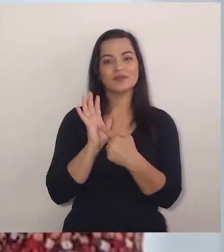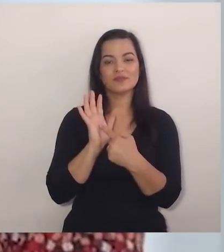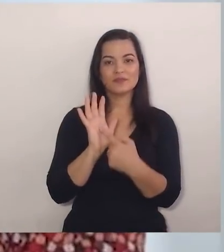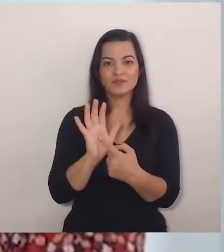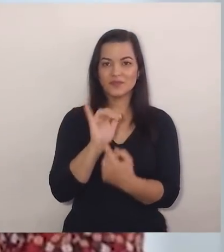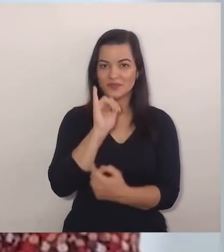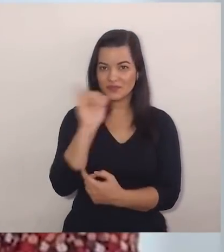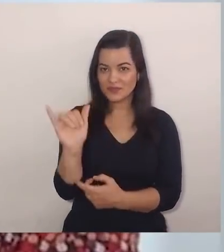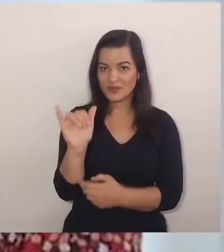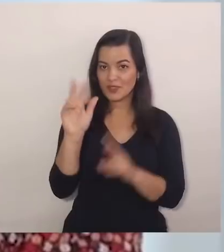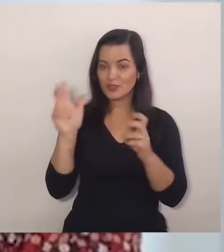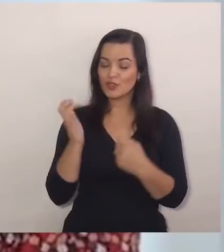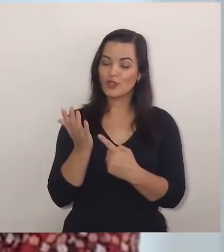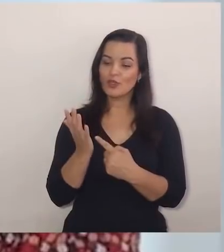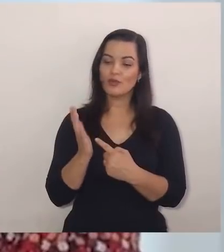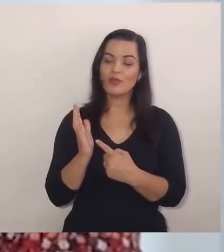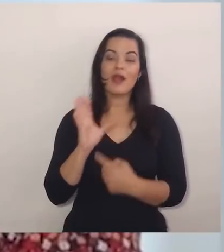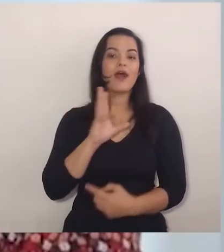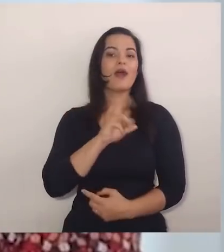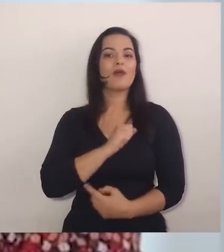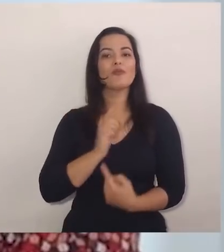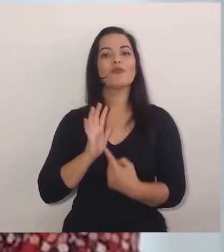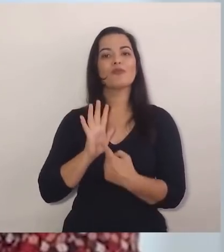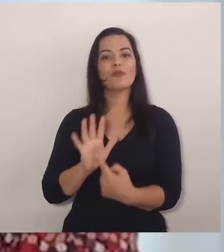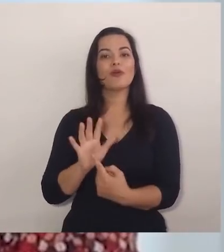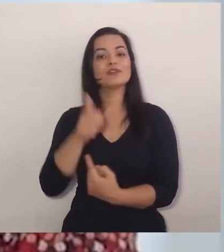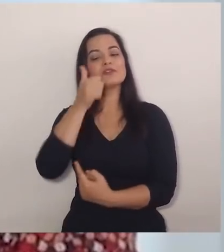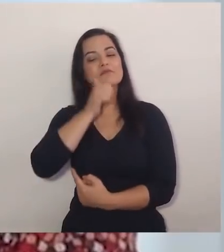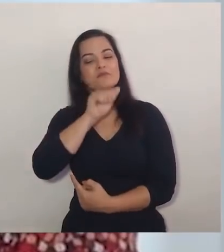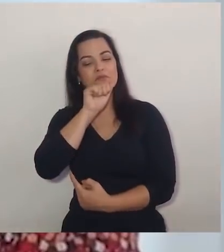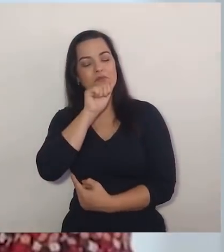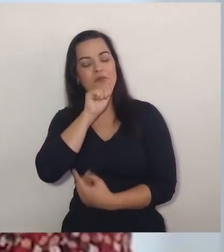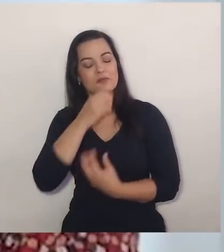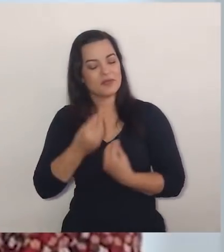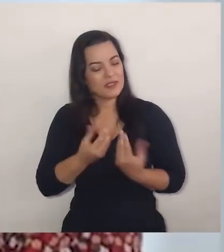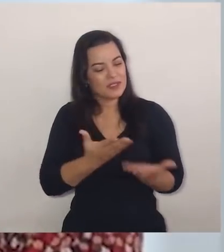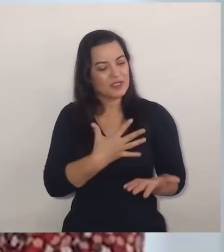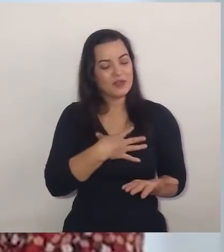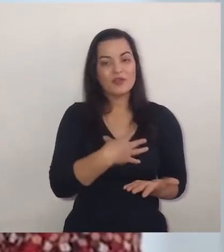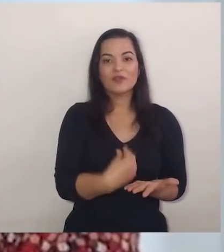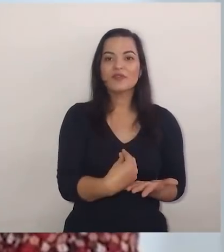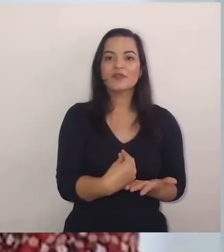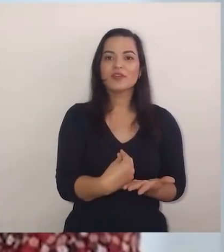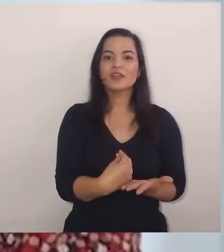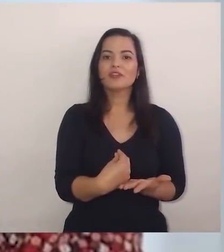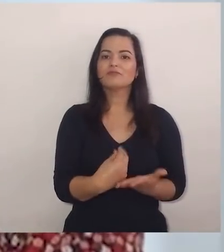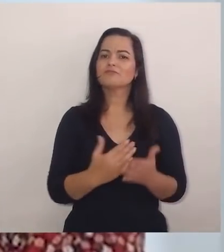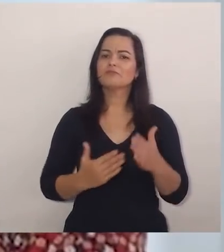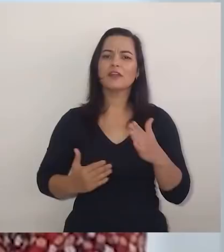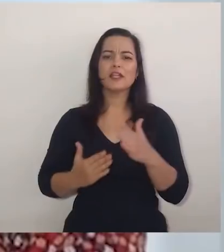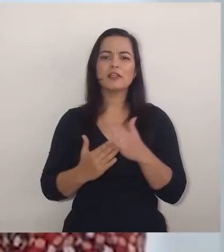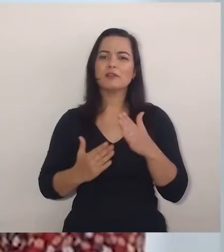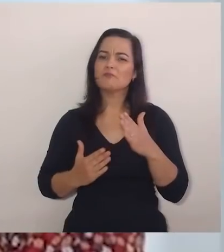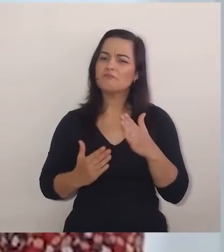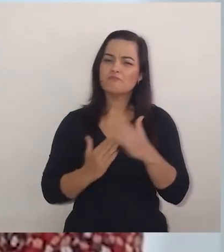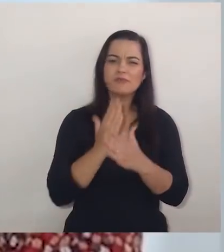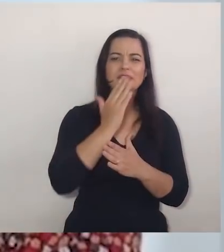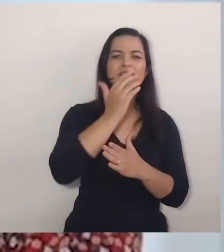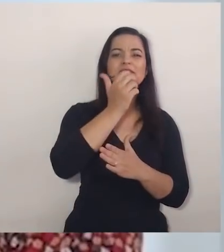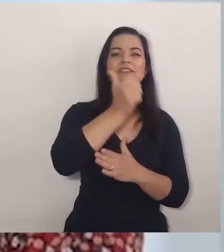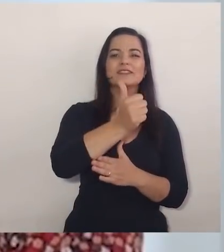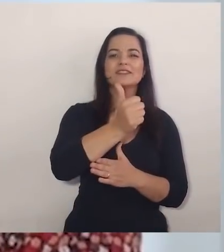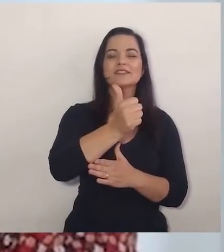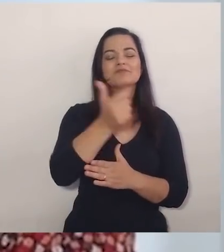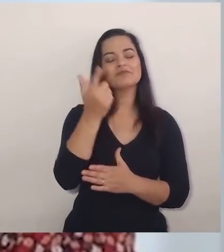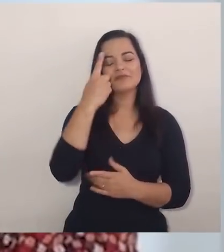uma mãe por uma filha ultrapassa os limites e ganha criatividade com as mulheres que vieram